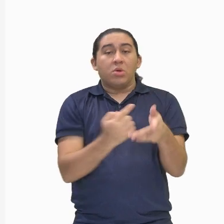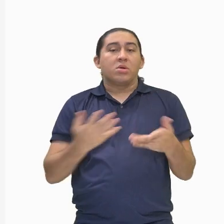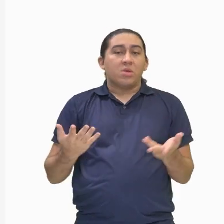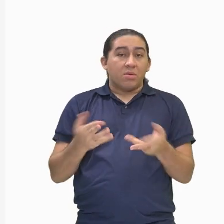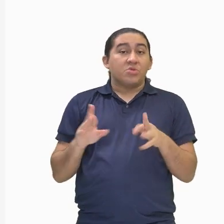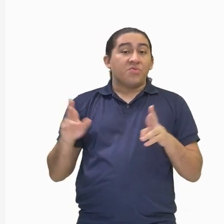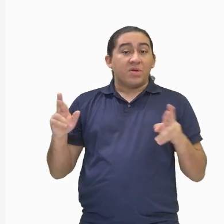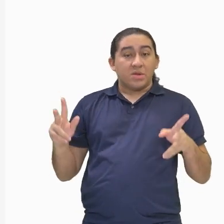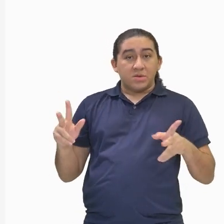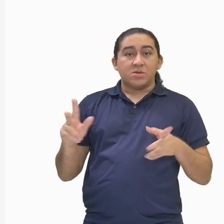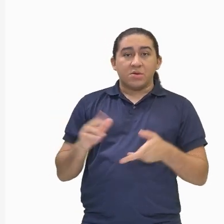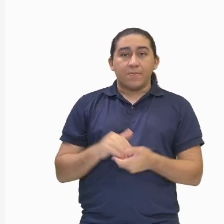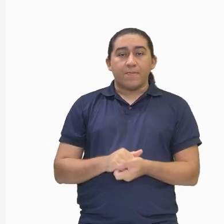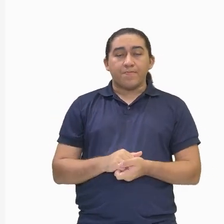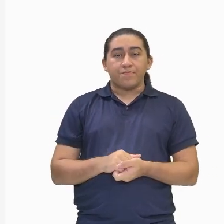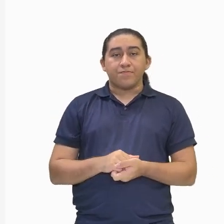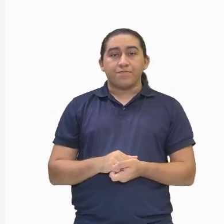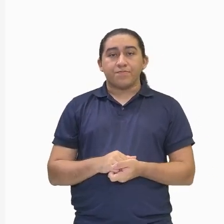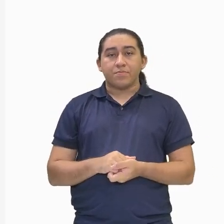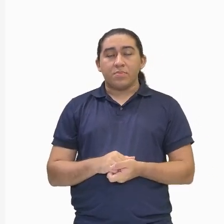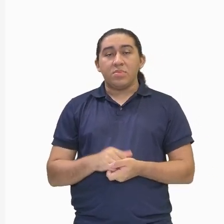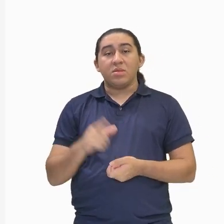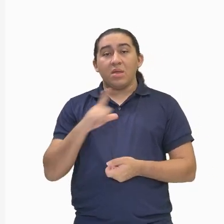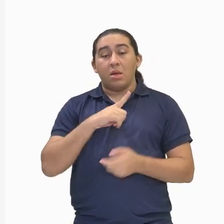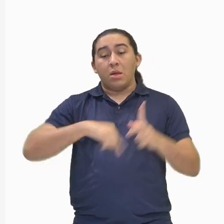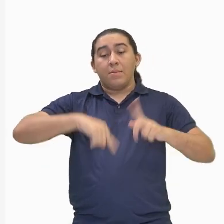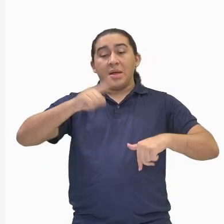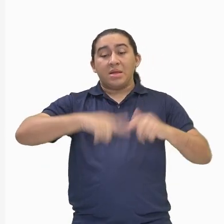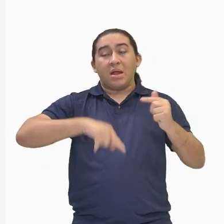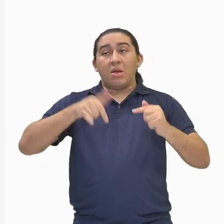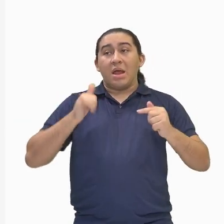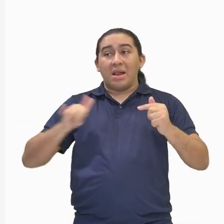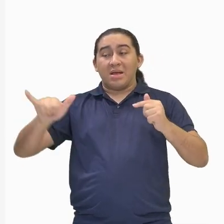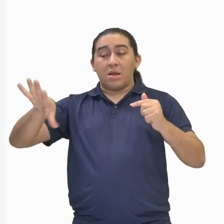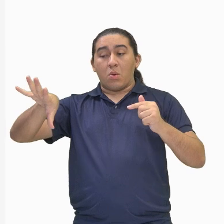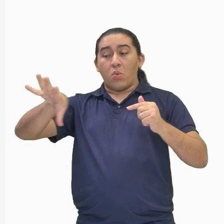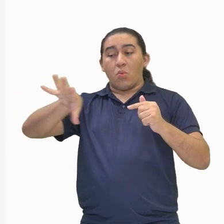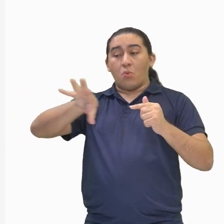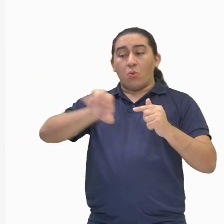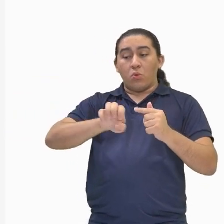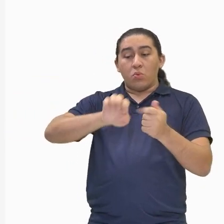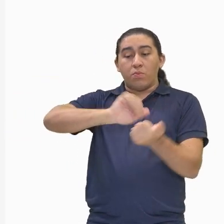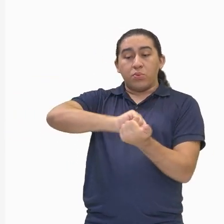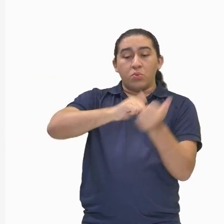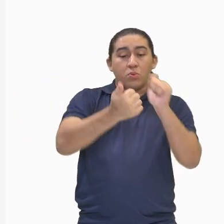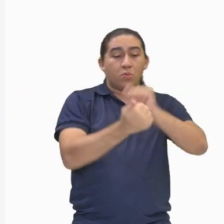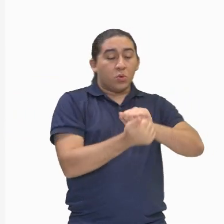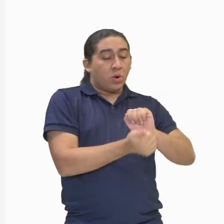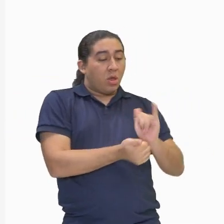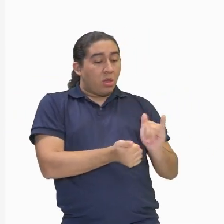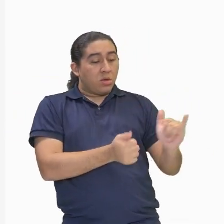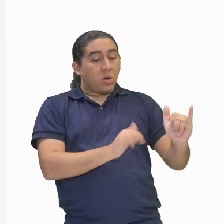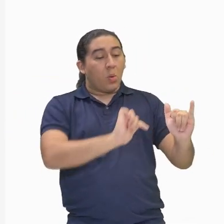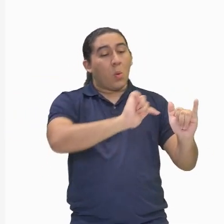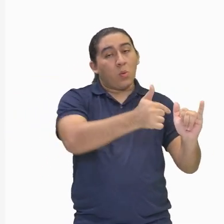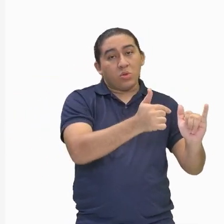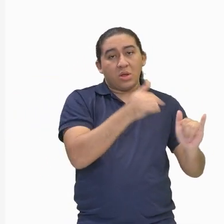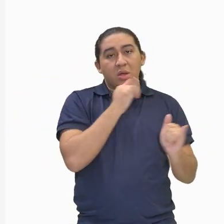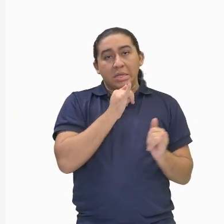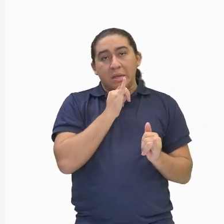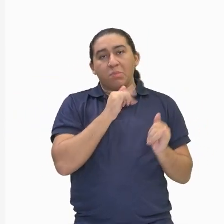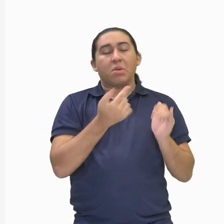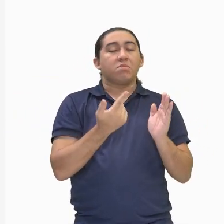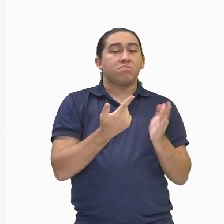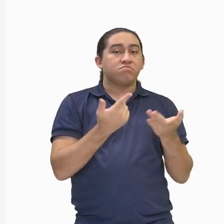contrário. Eles recebem essa energia elétrica e transformam em outra forma de energia, como a mecânica, né,